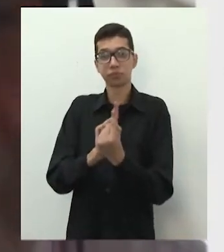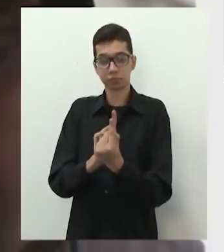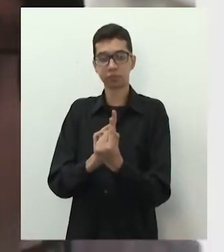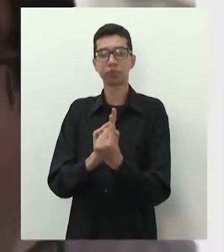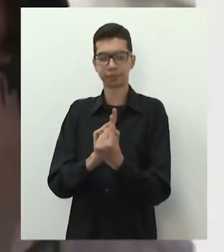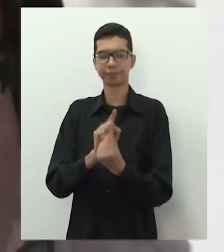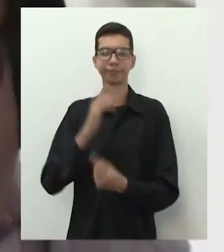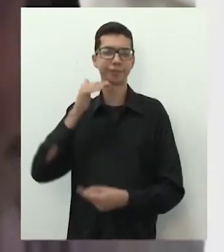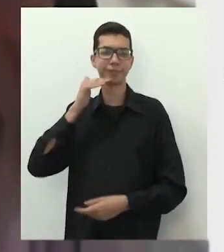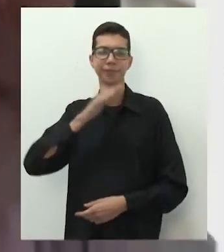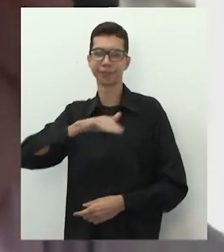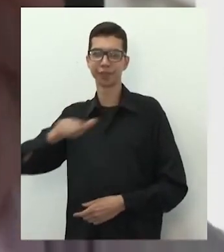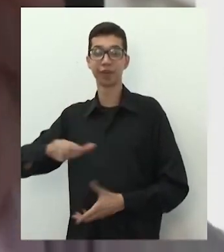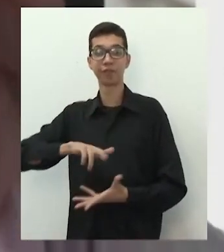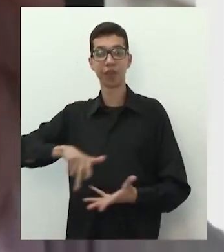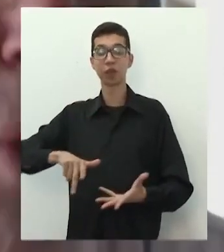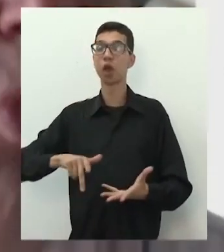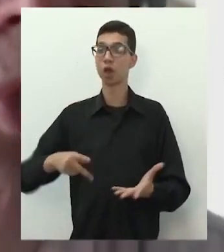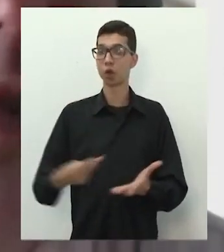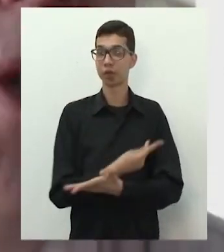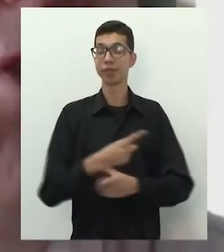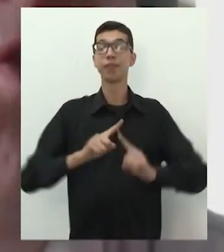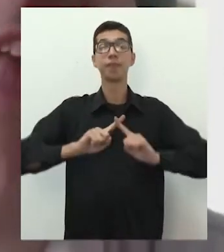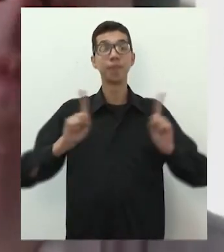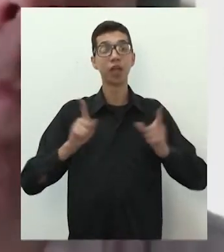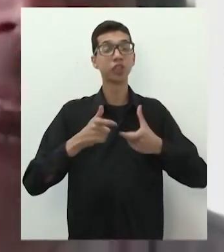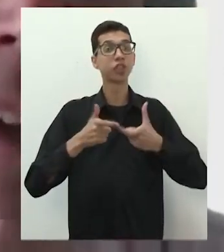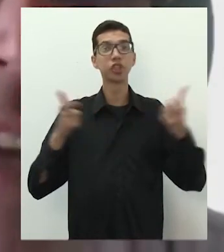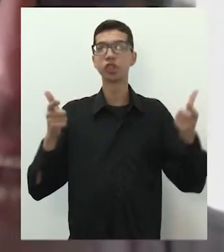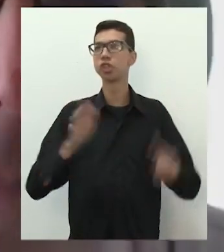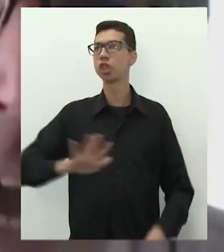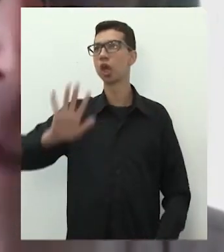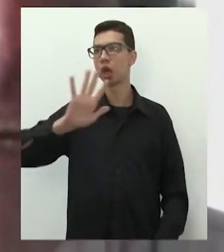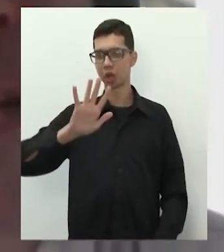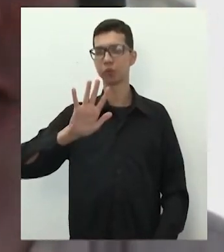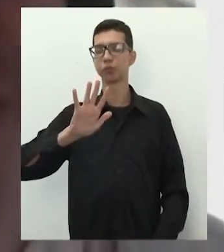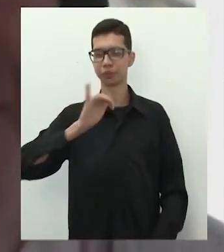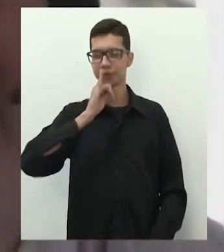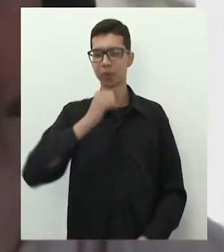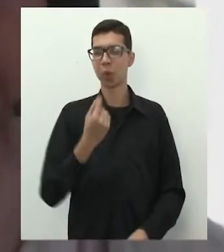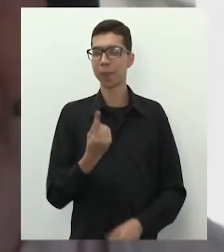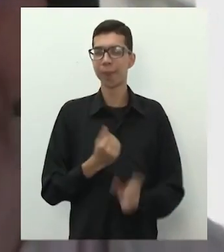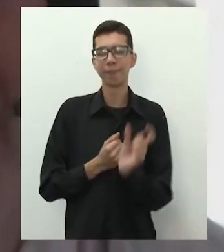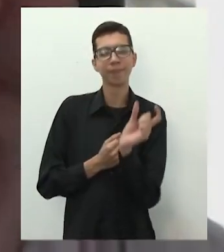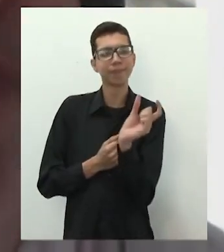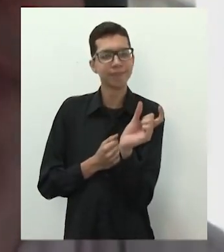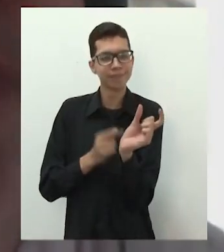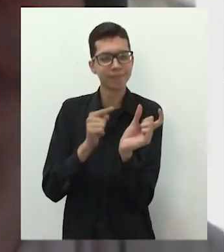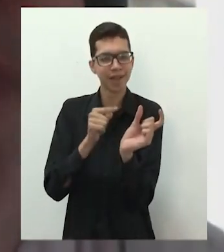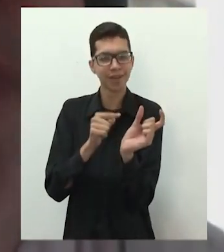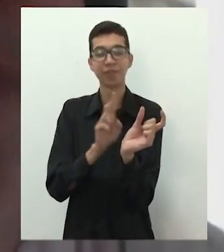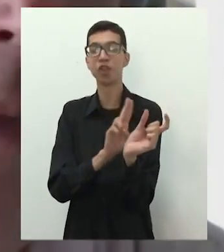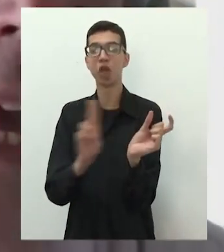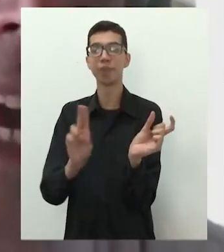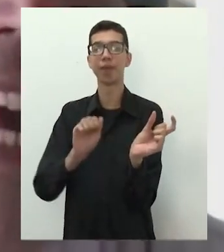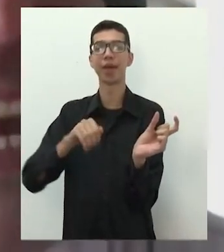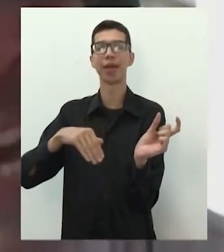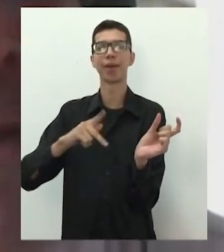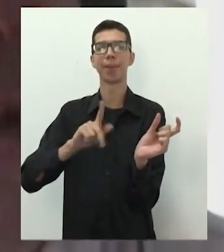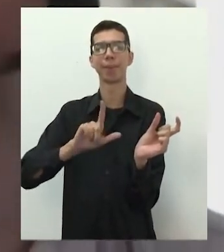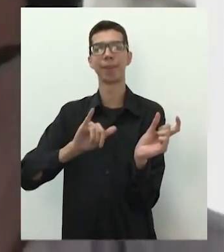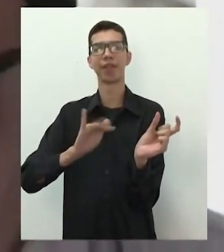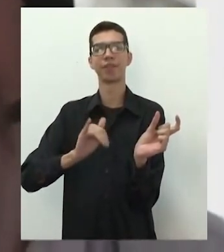na discussão, converse nas suas reuniões, converse entre os professores, façam as suas reuniões. Acho que está na hora da gente começar também a pensar